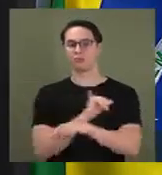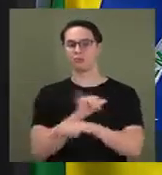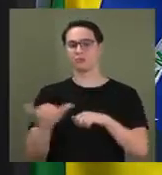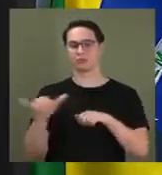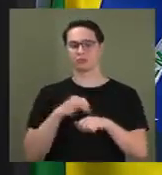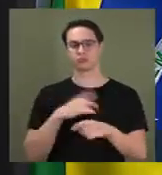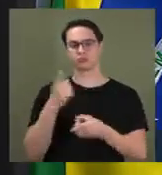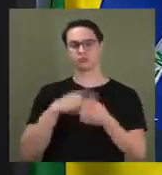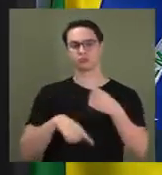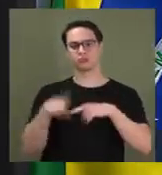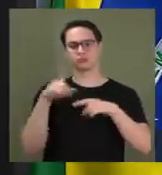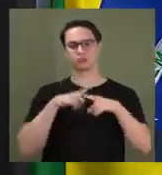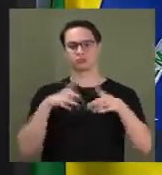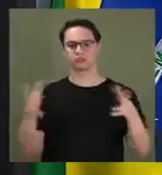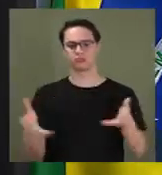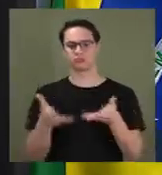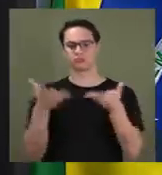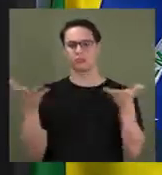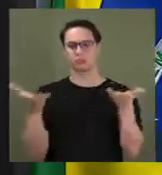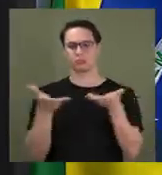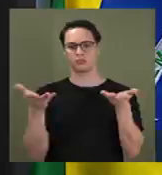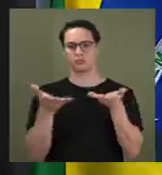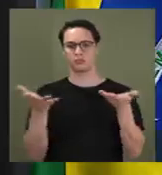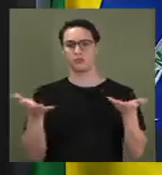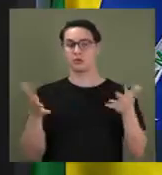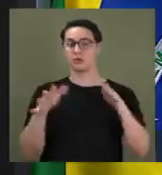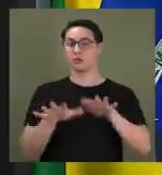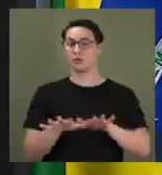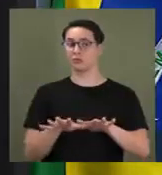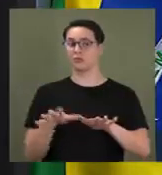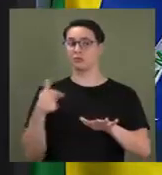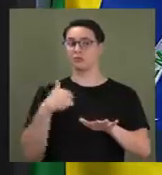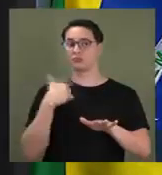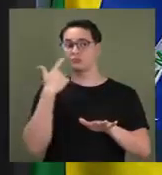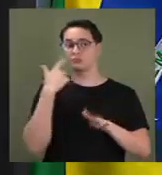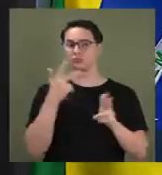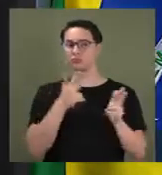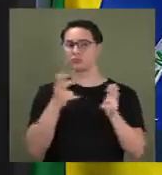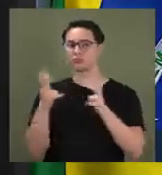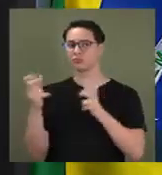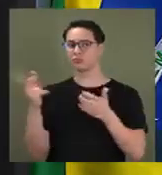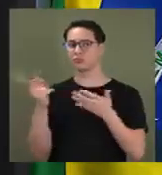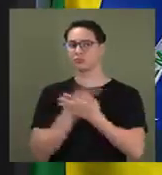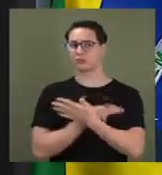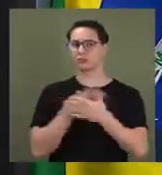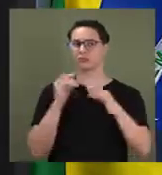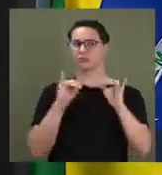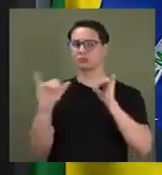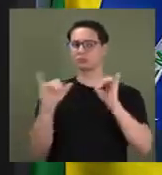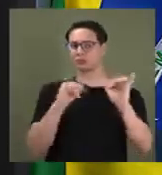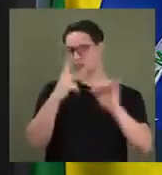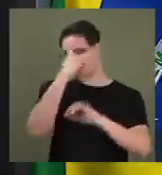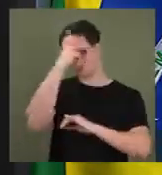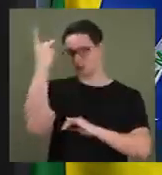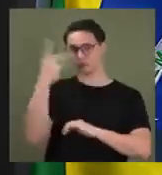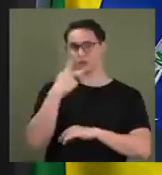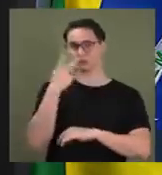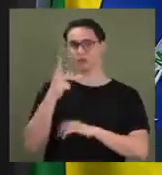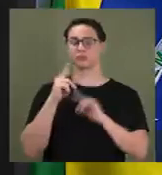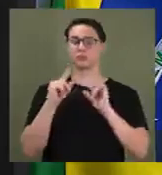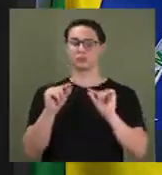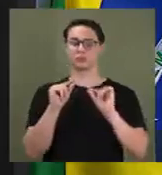promotoras dessa inclusão. Tenho ouvido manifestações na qual dizem